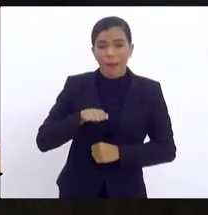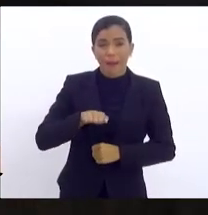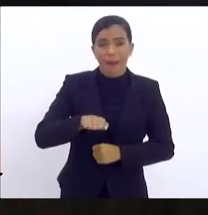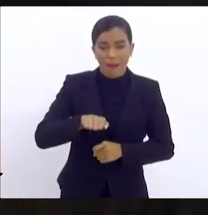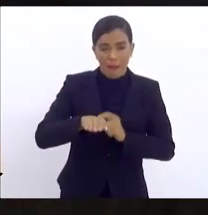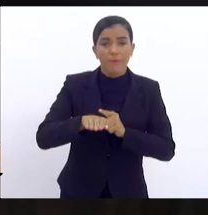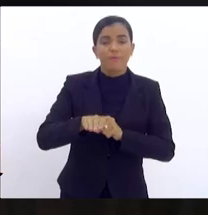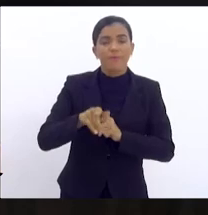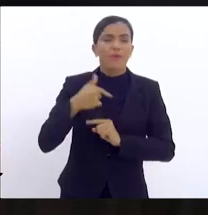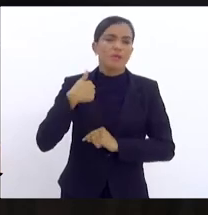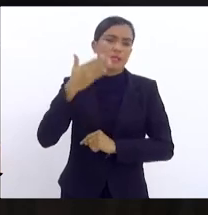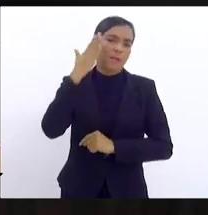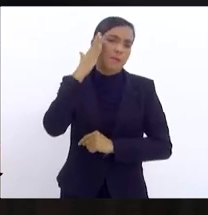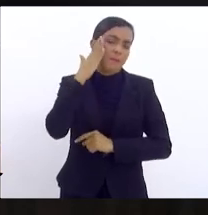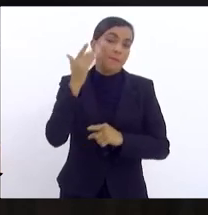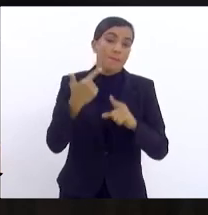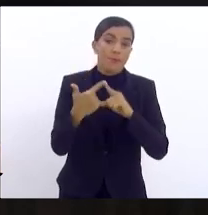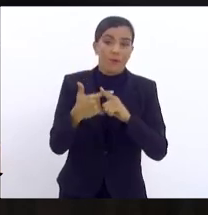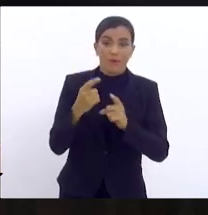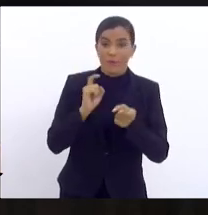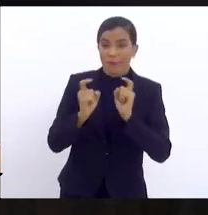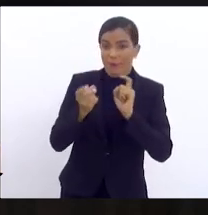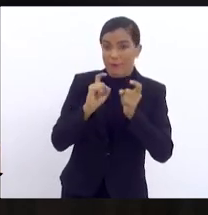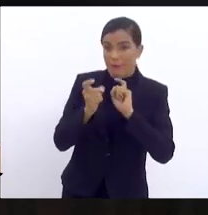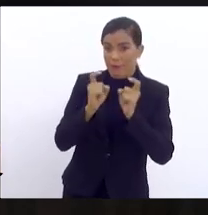Eliana nós recebemos vários